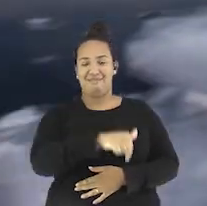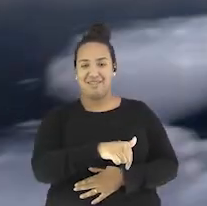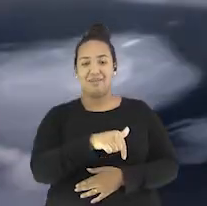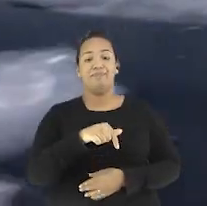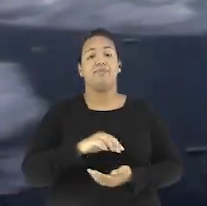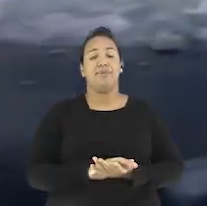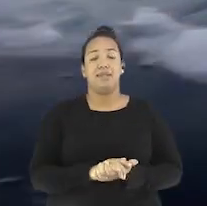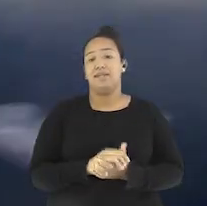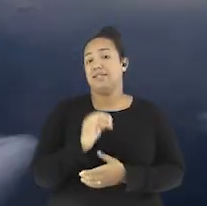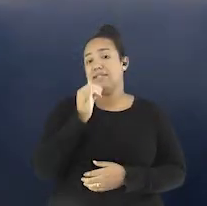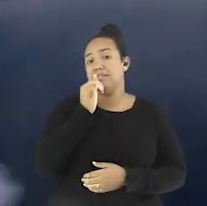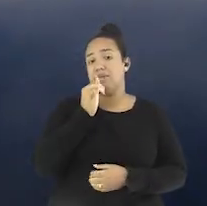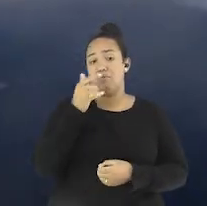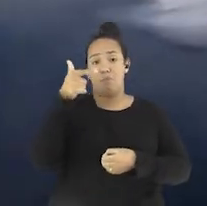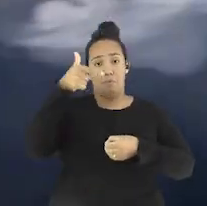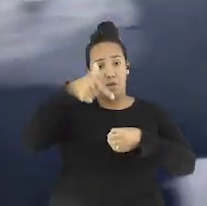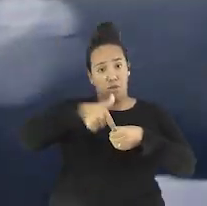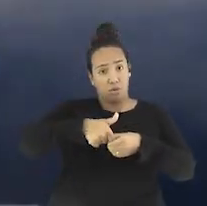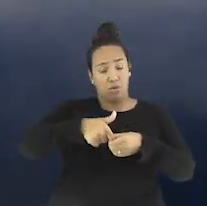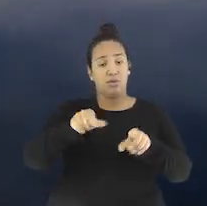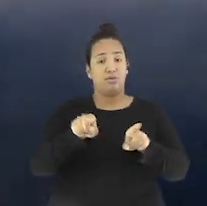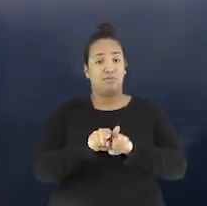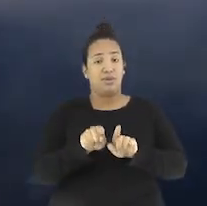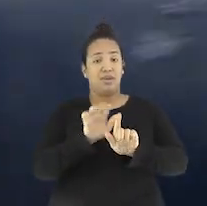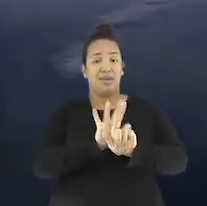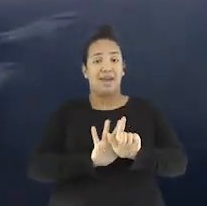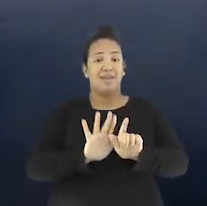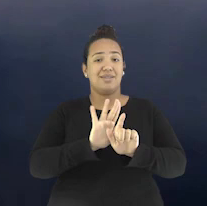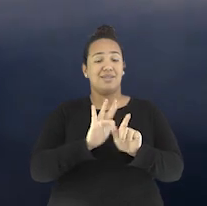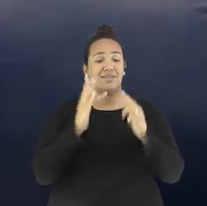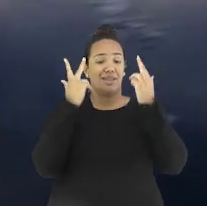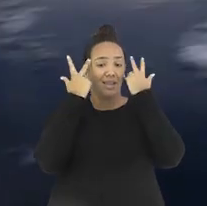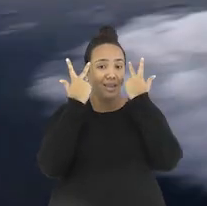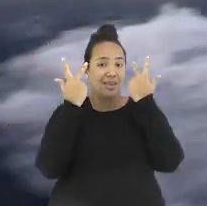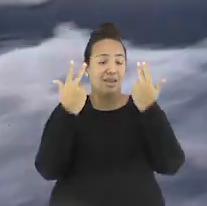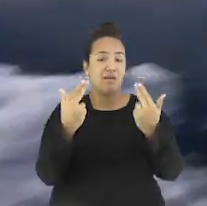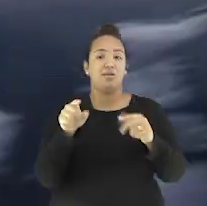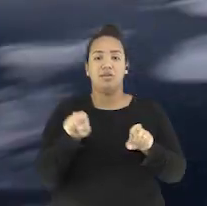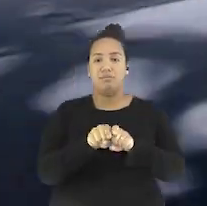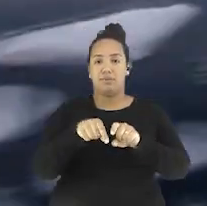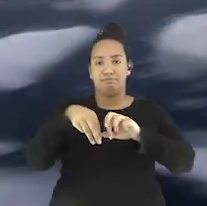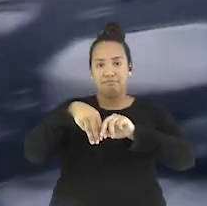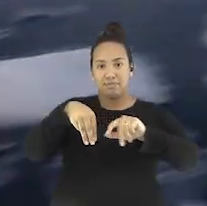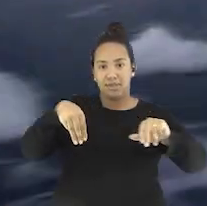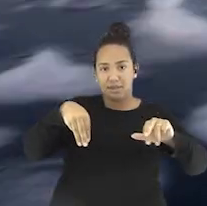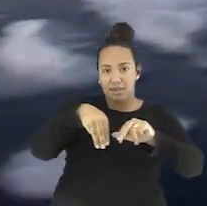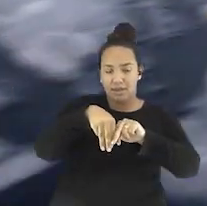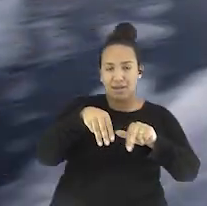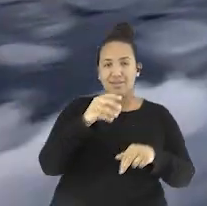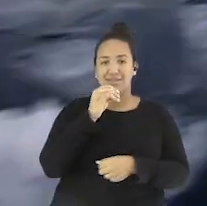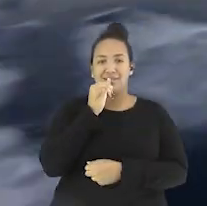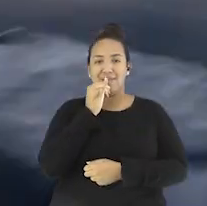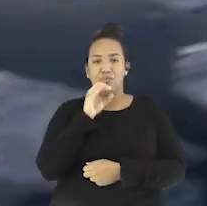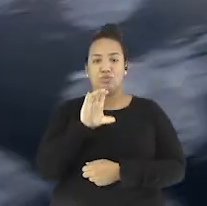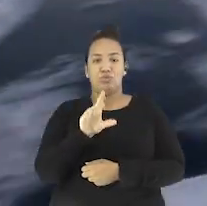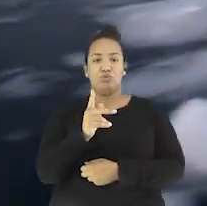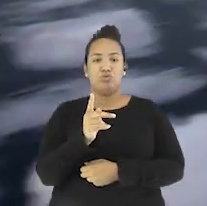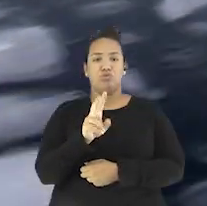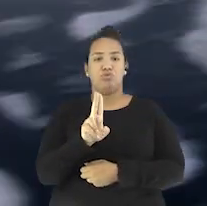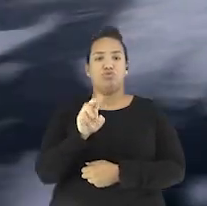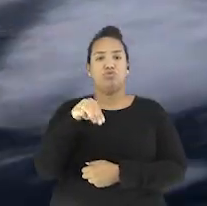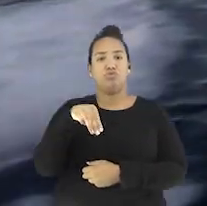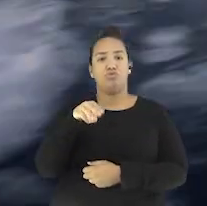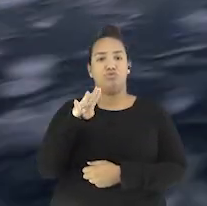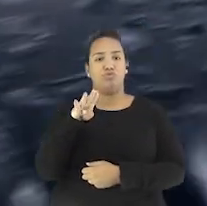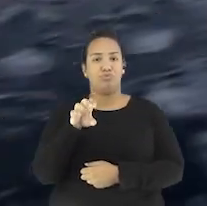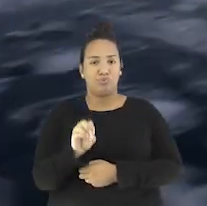principalmente recursos como o petróleo e o gás natural, além de minerais como chumbo e cobre, que são matérias-primas para a